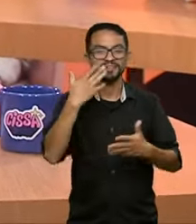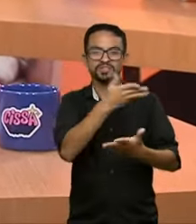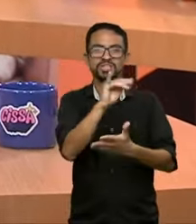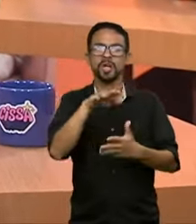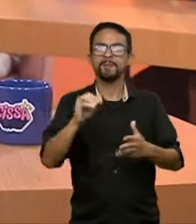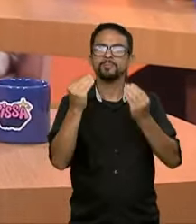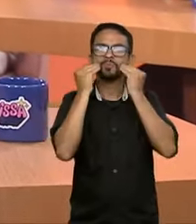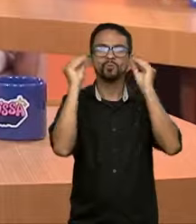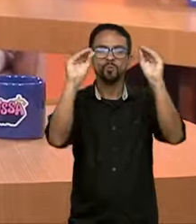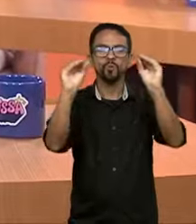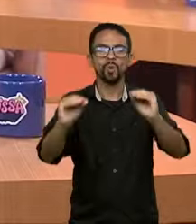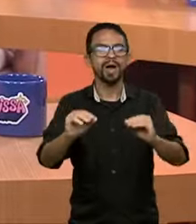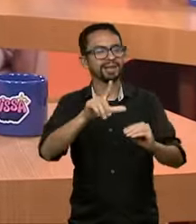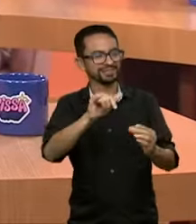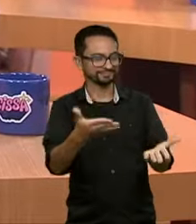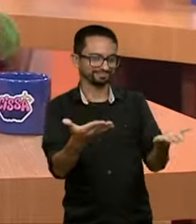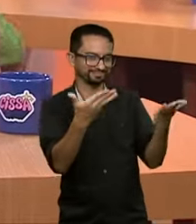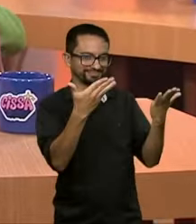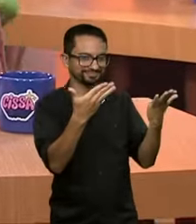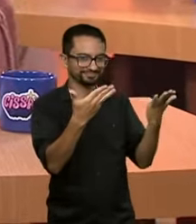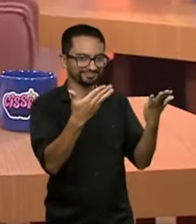amores. Beijão. Alice, é com você.